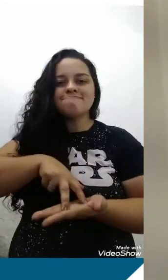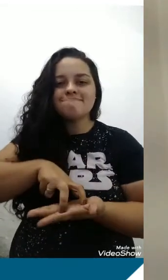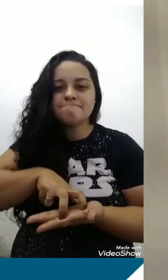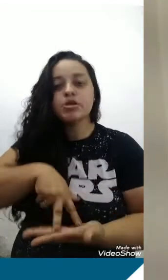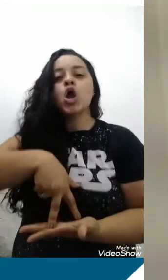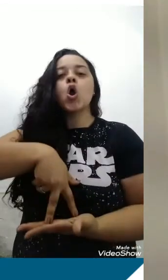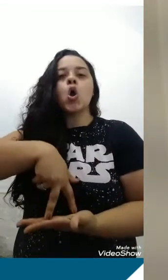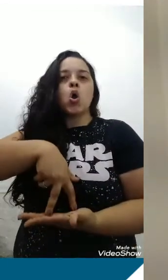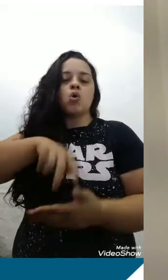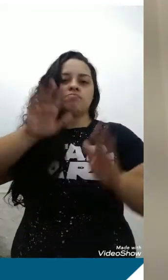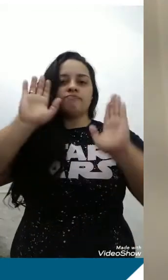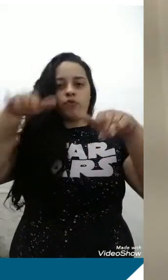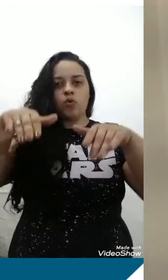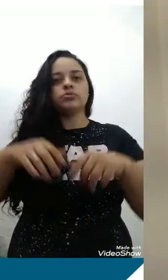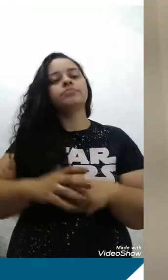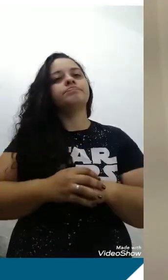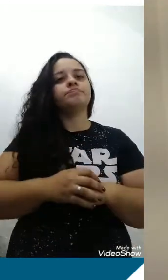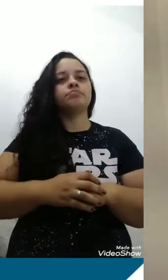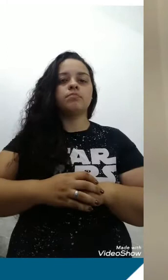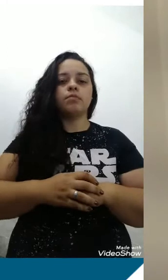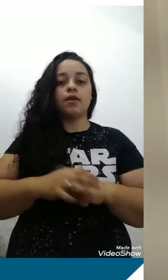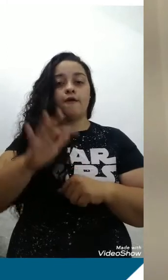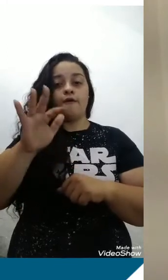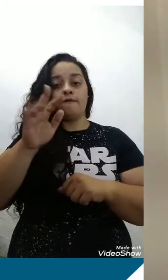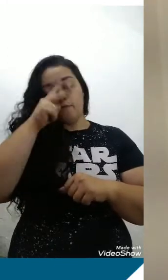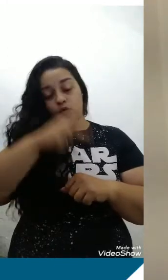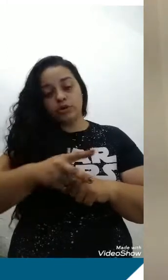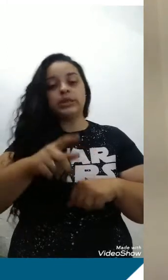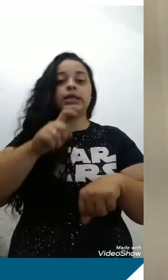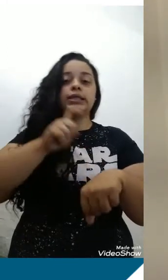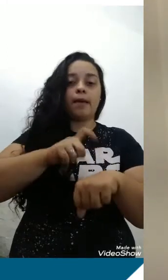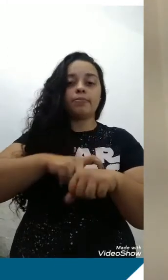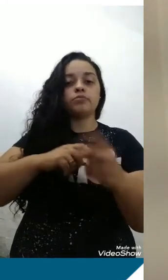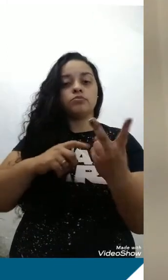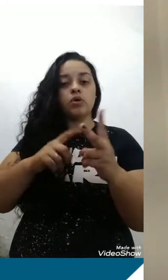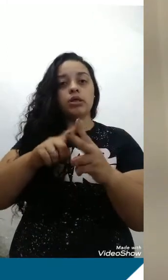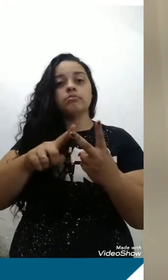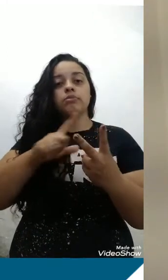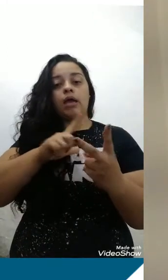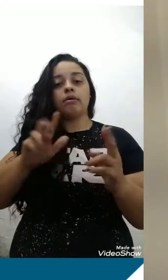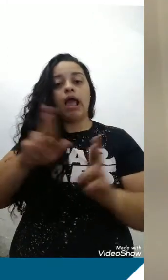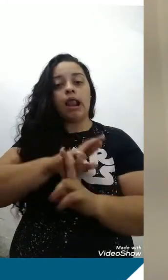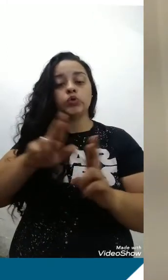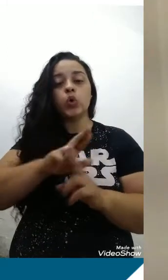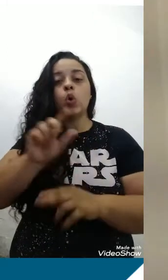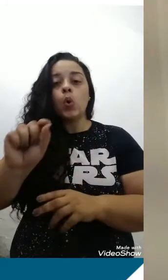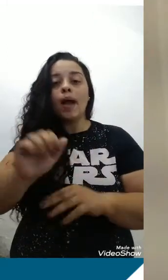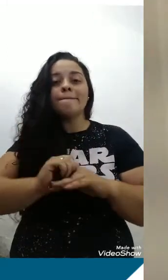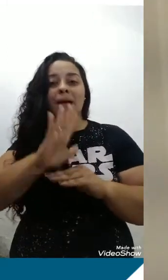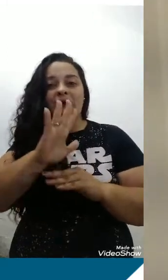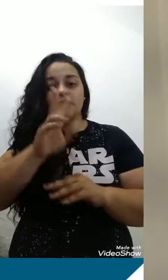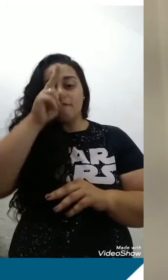do salto do jogador de vôlei são força e tempo, e eles relacionam que